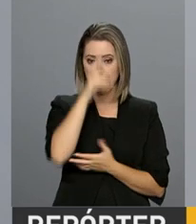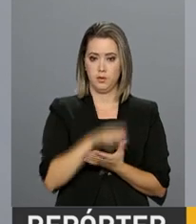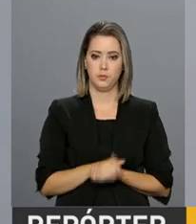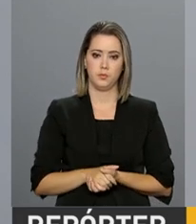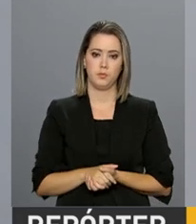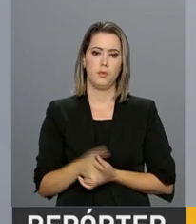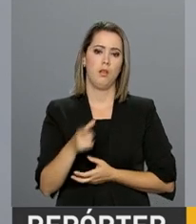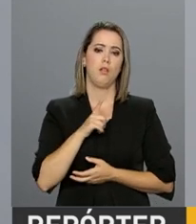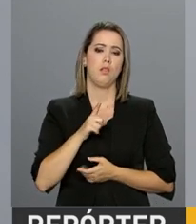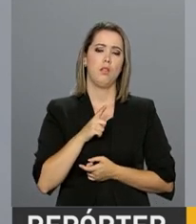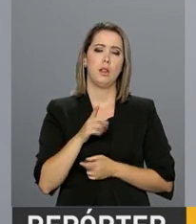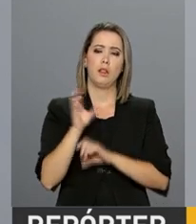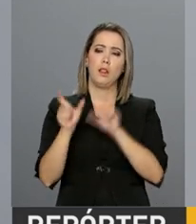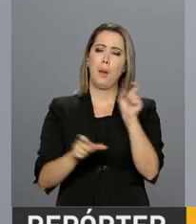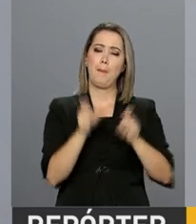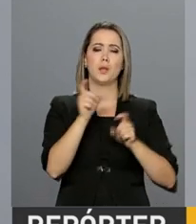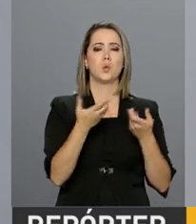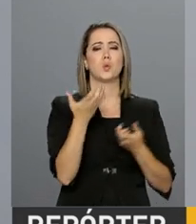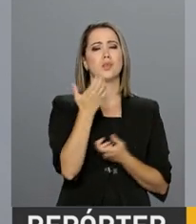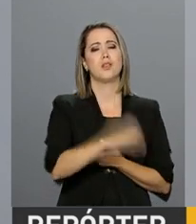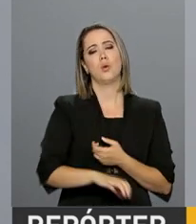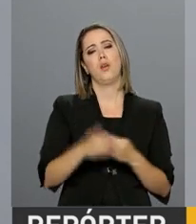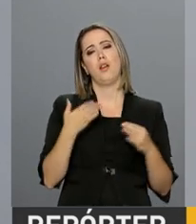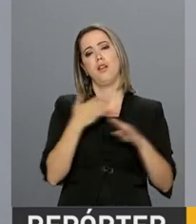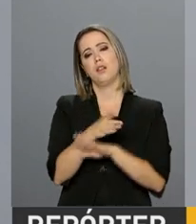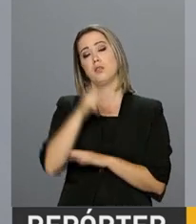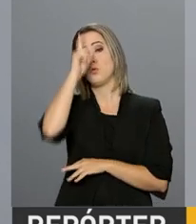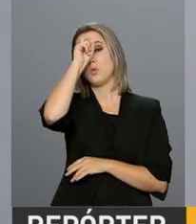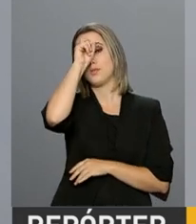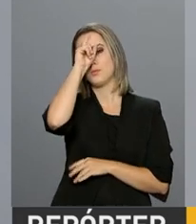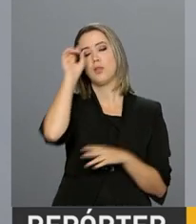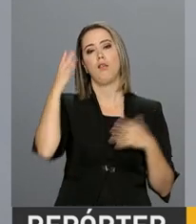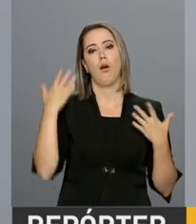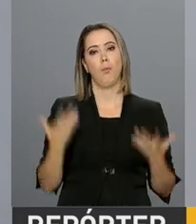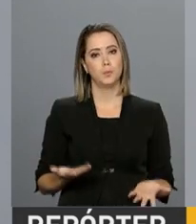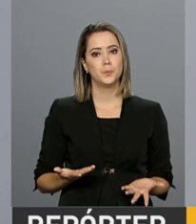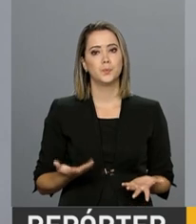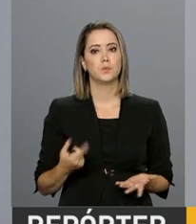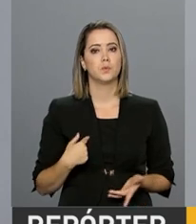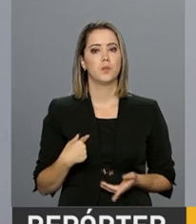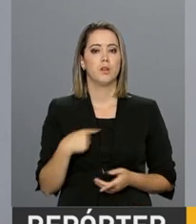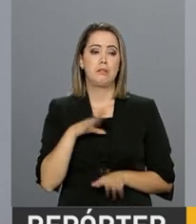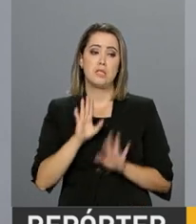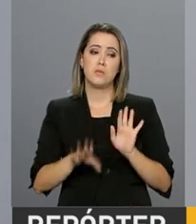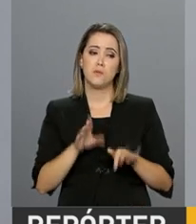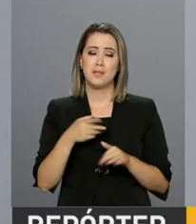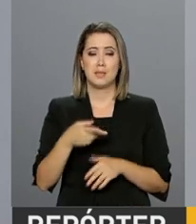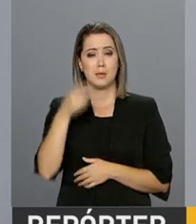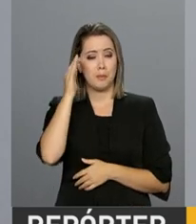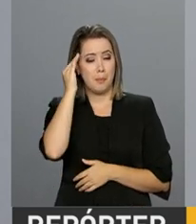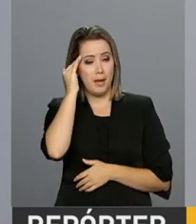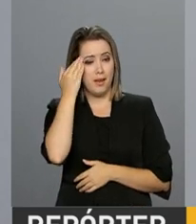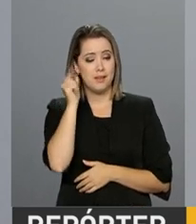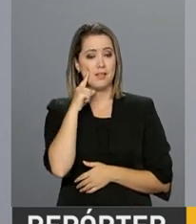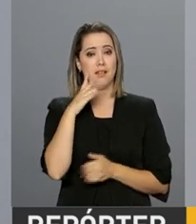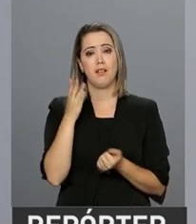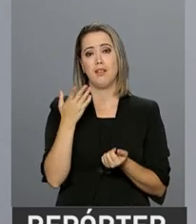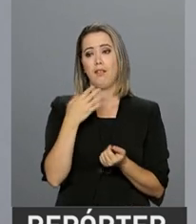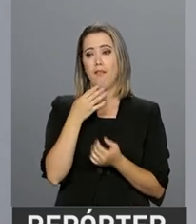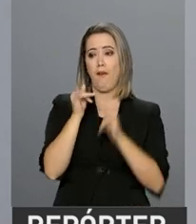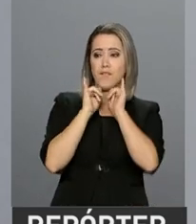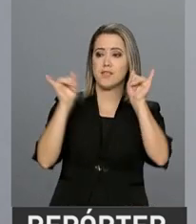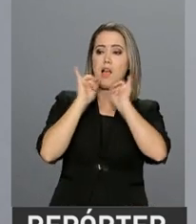acessar o serviço público pessoas que acham que podem no serviço público romper com a